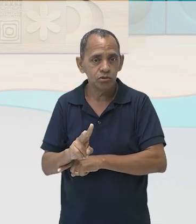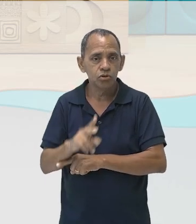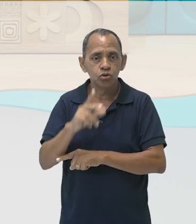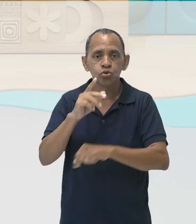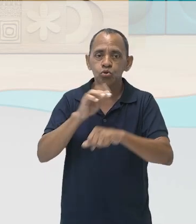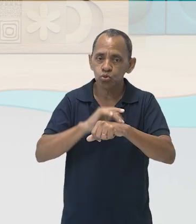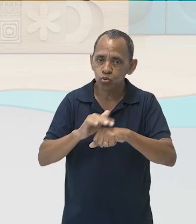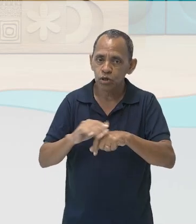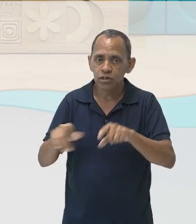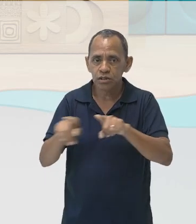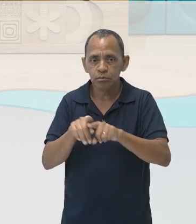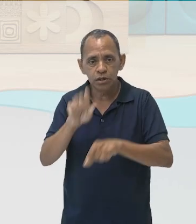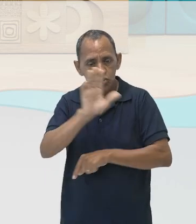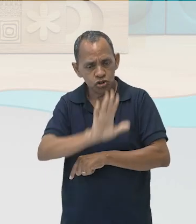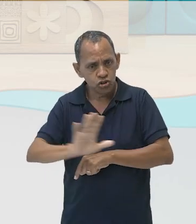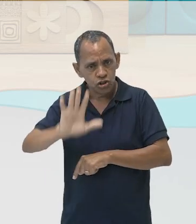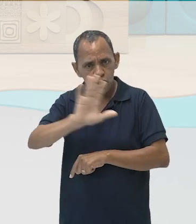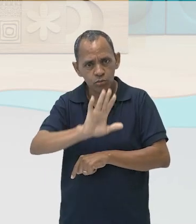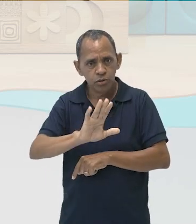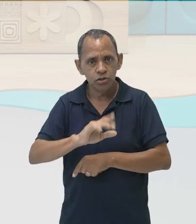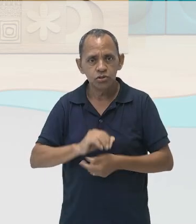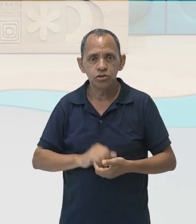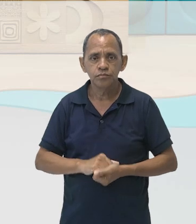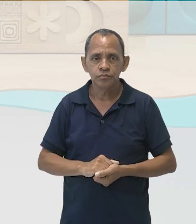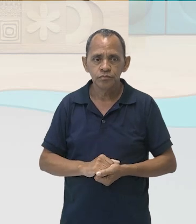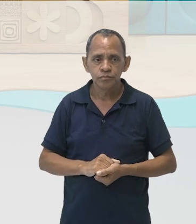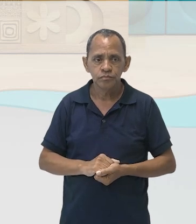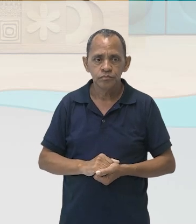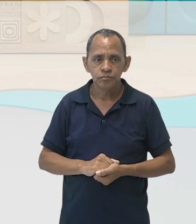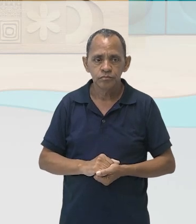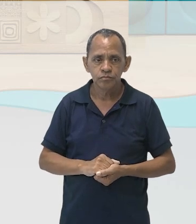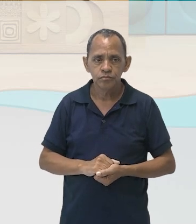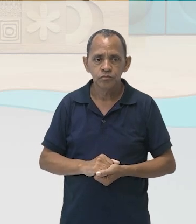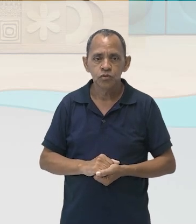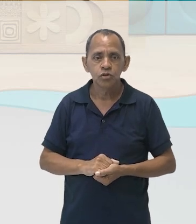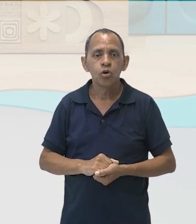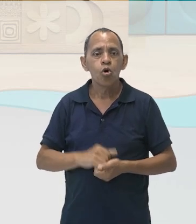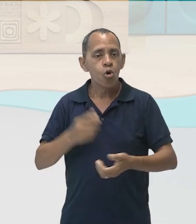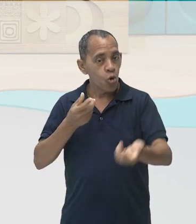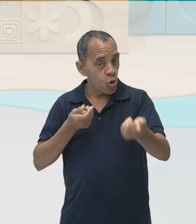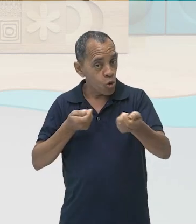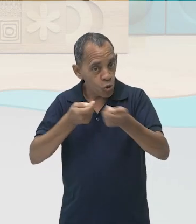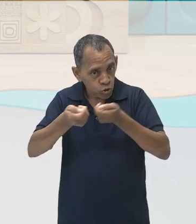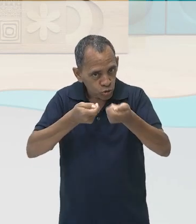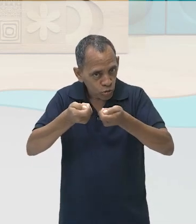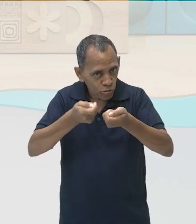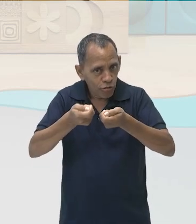maneira global, não somente naquela parte onde está sendo afetado,